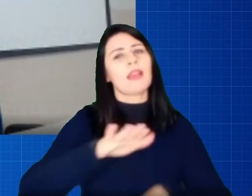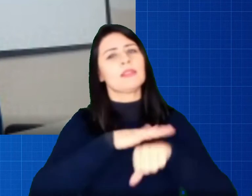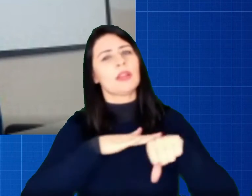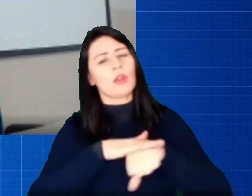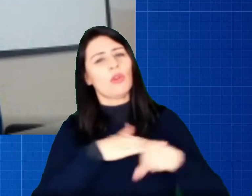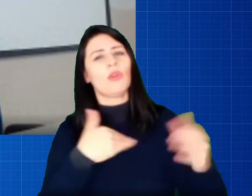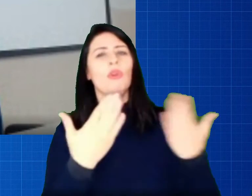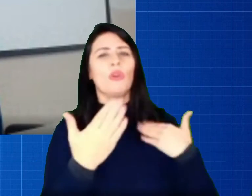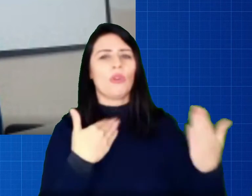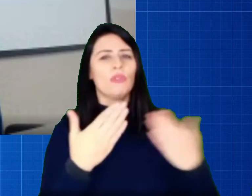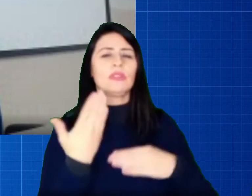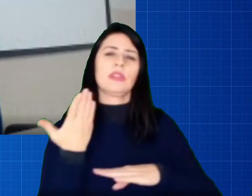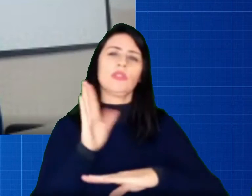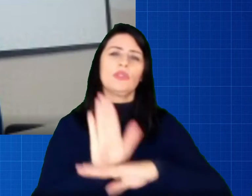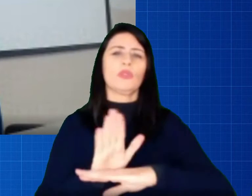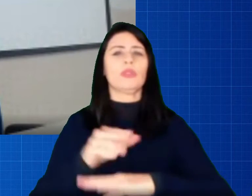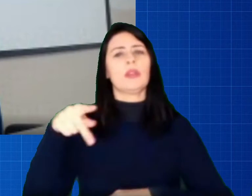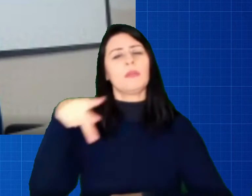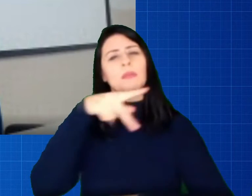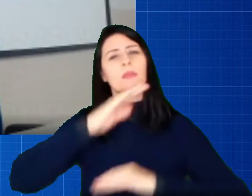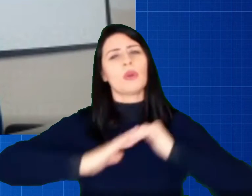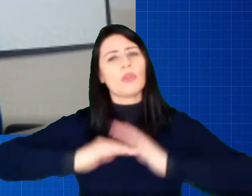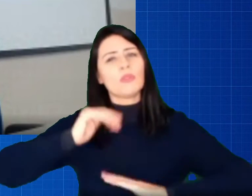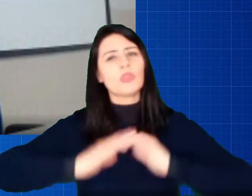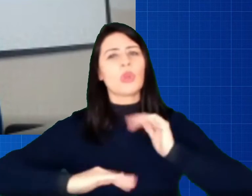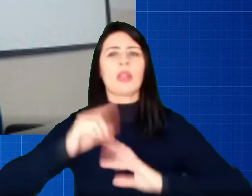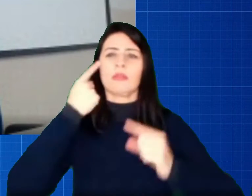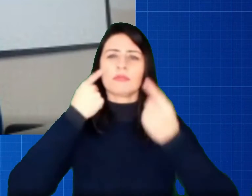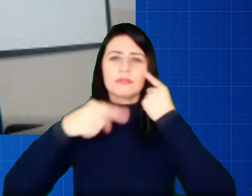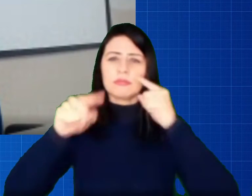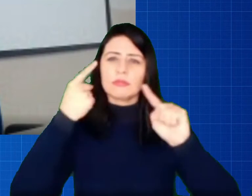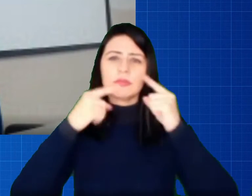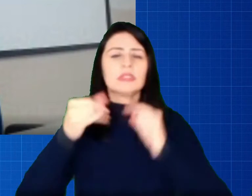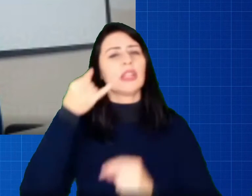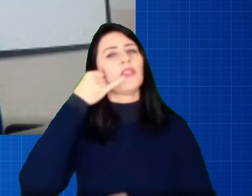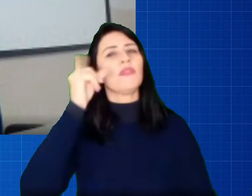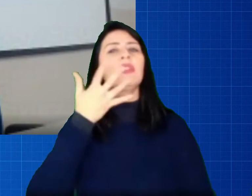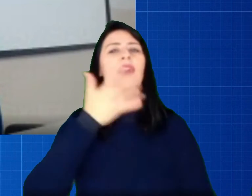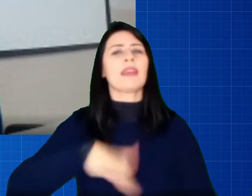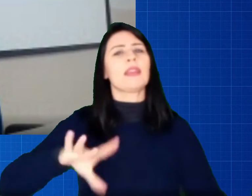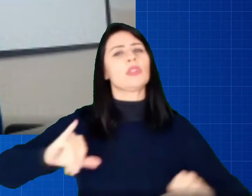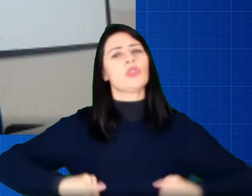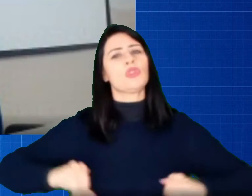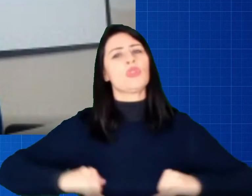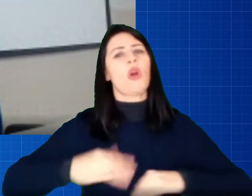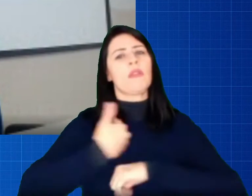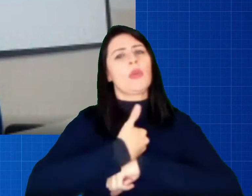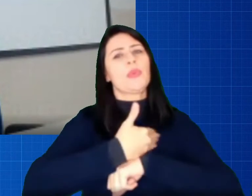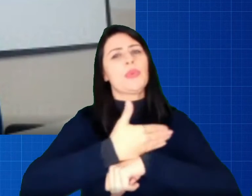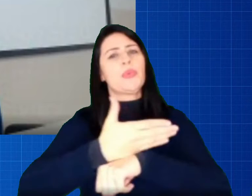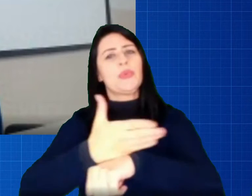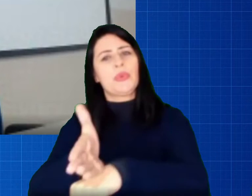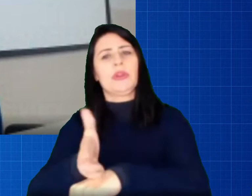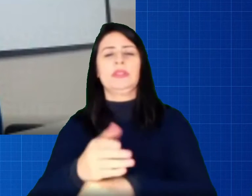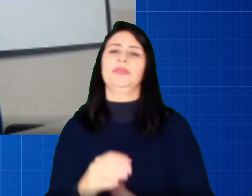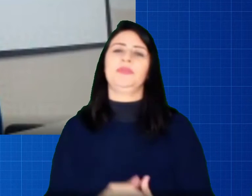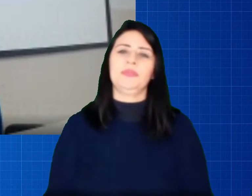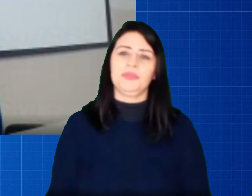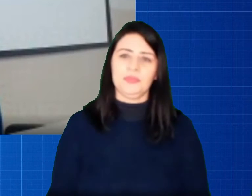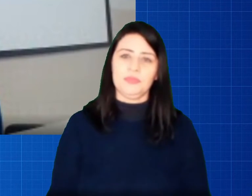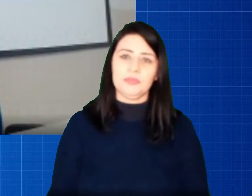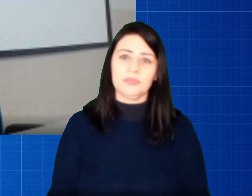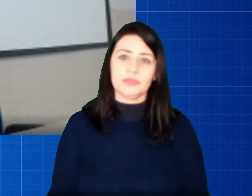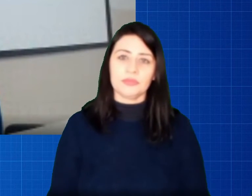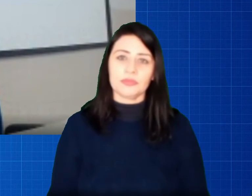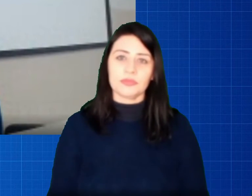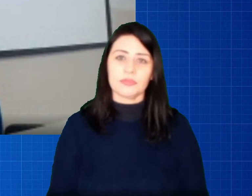coisa diferente, procurar conversar com essa criança mesmo, procurar a ajuda de um profissional para tentar desvendar, né? E não deixar essa criança